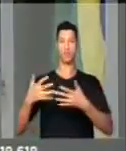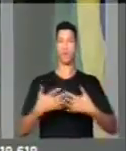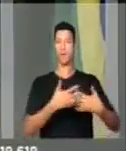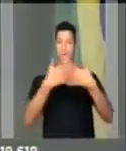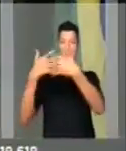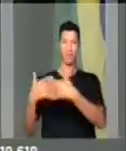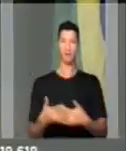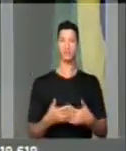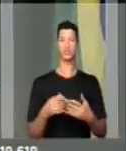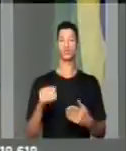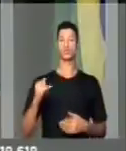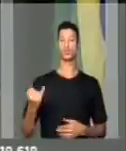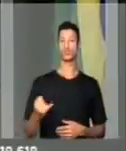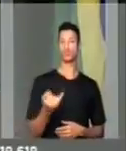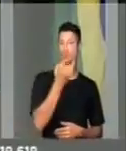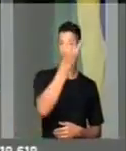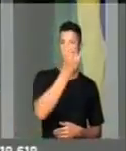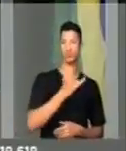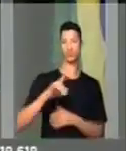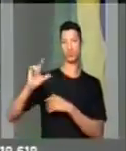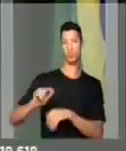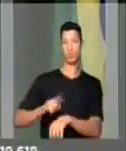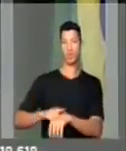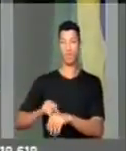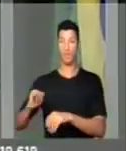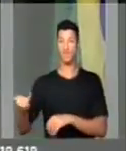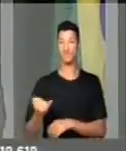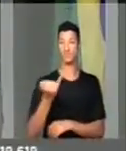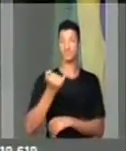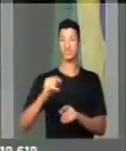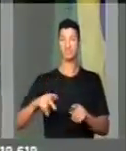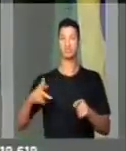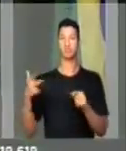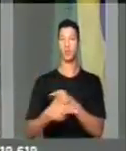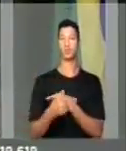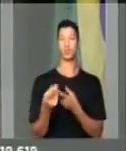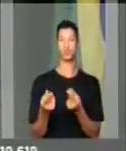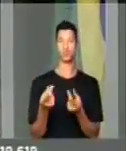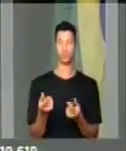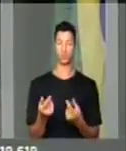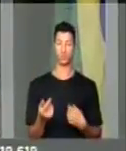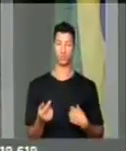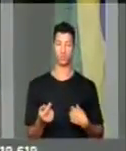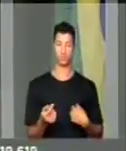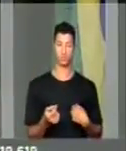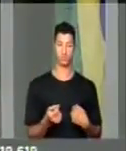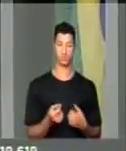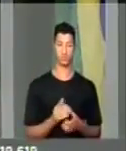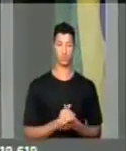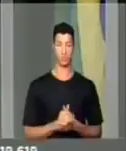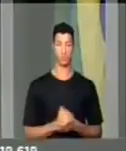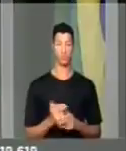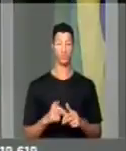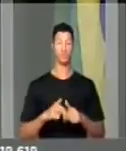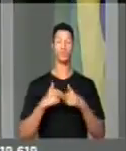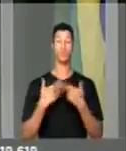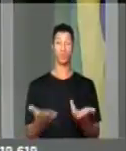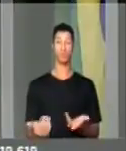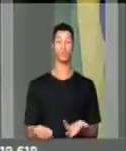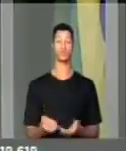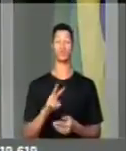e aumentou o juro. Diminuiu o prazo, aumentou o juro e cortou o dinheiro. E por aí